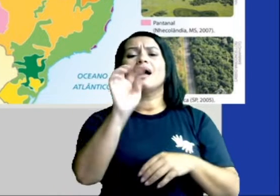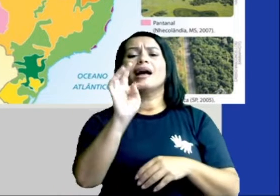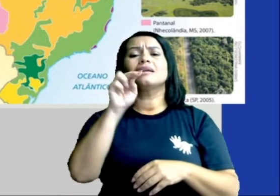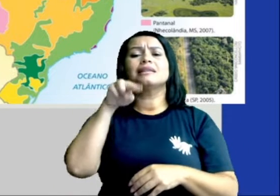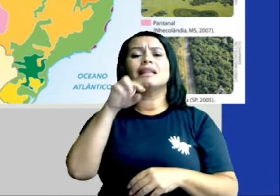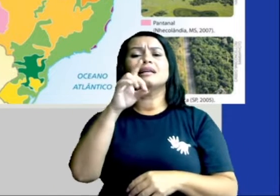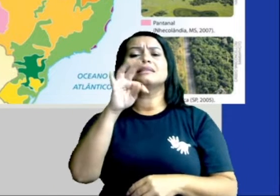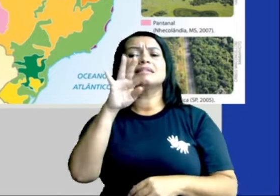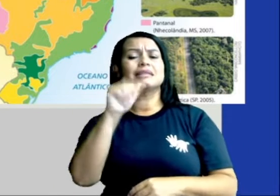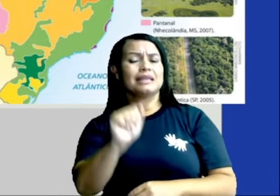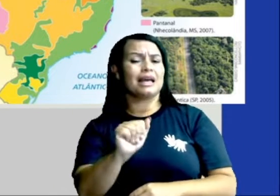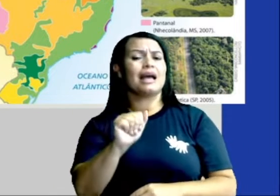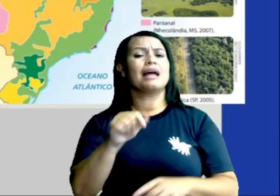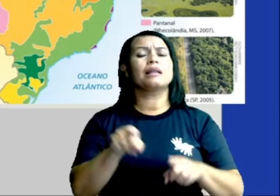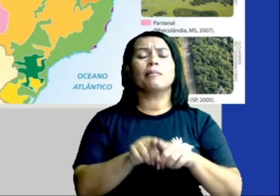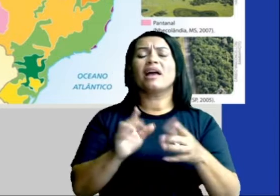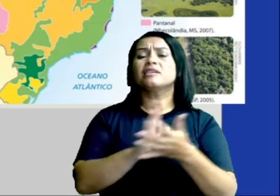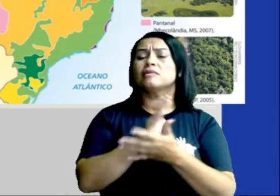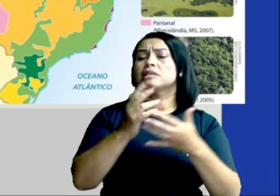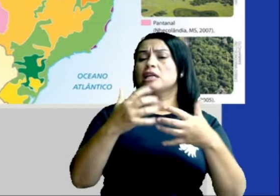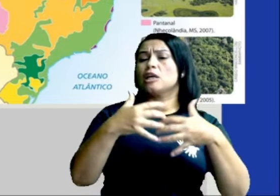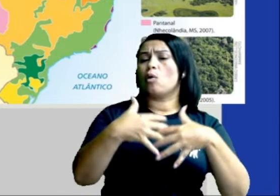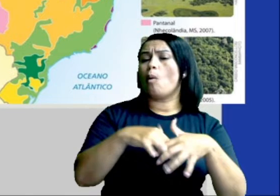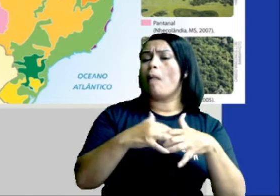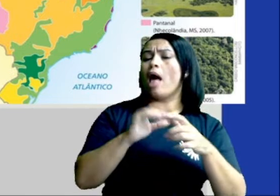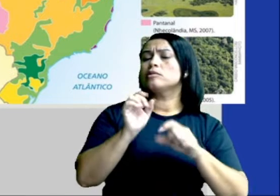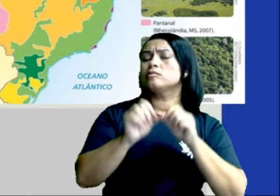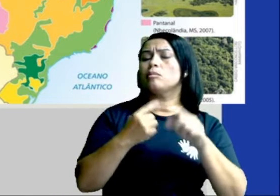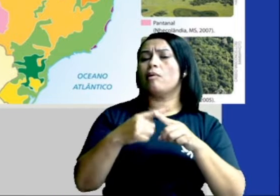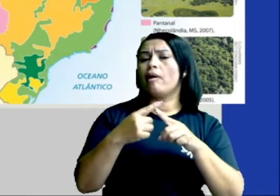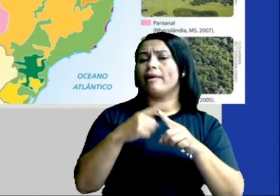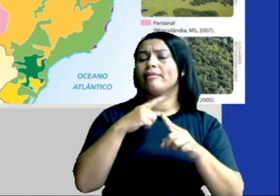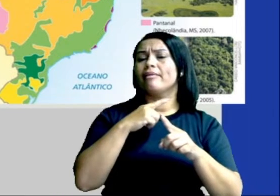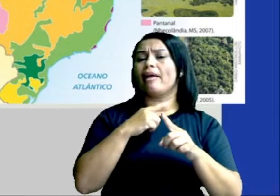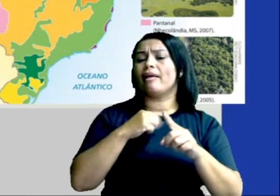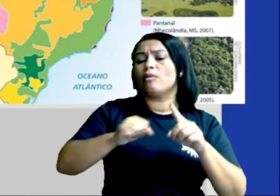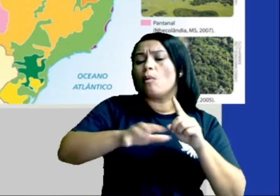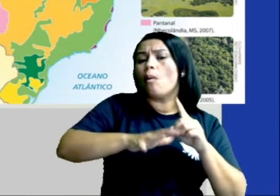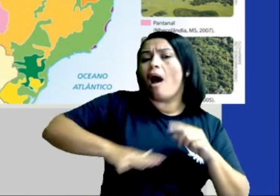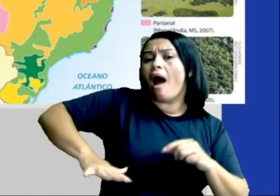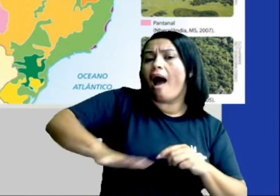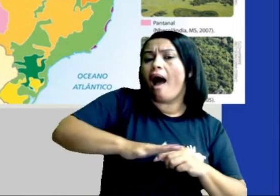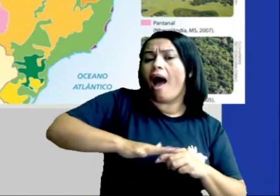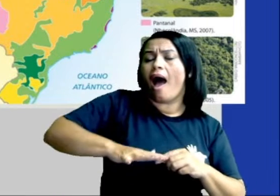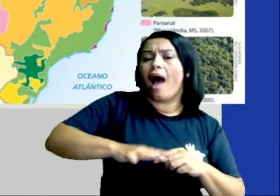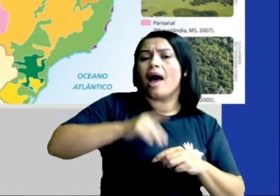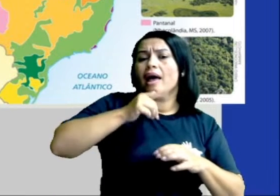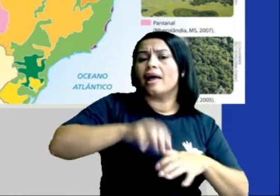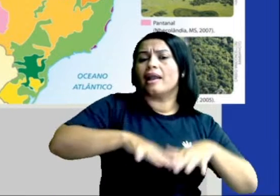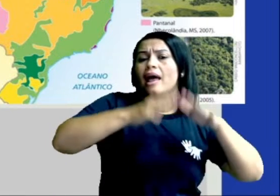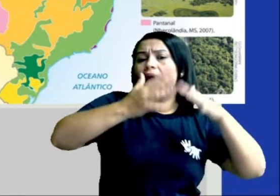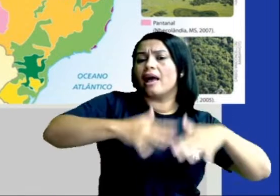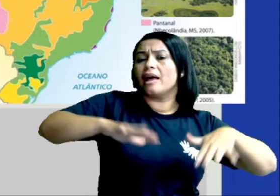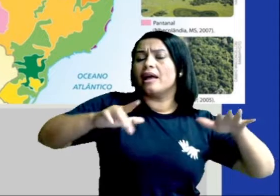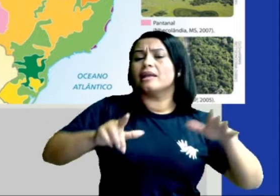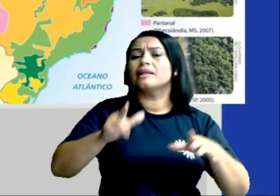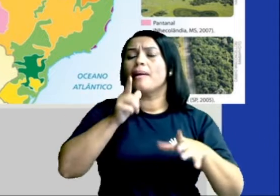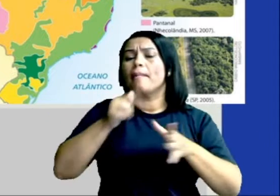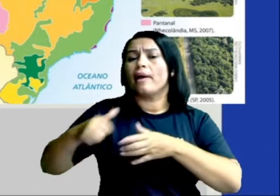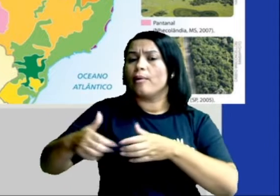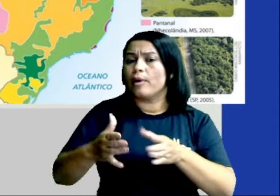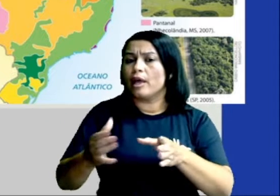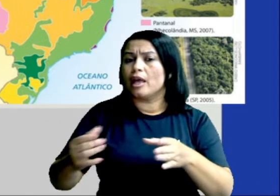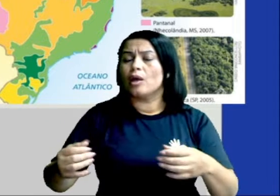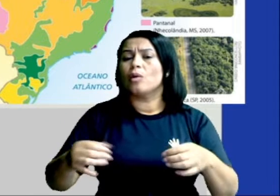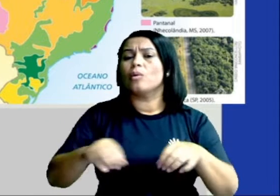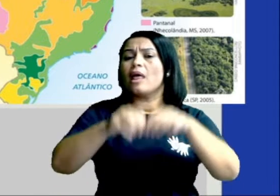complexo, tá? O manguezal, né, já que ele vai se encontrar numa área de transição entre o oceano e o contexto do continente, né,